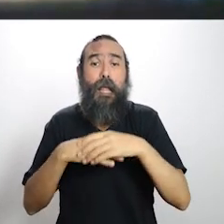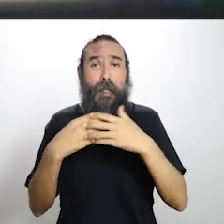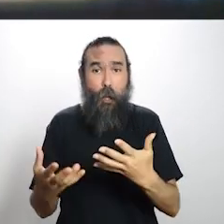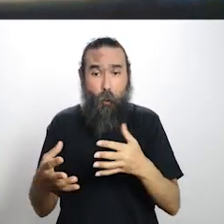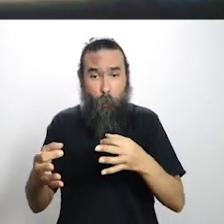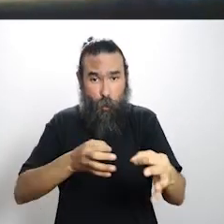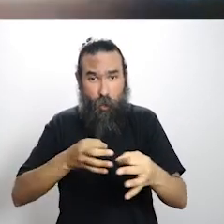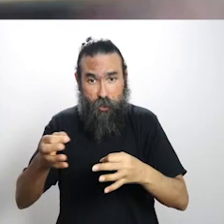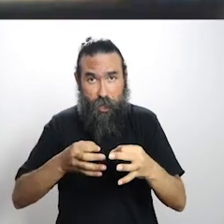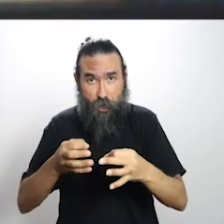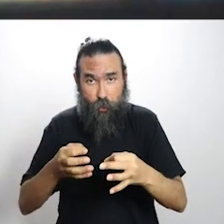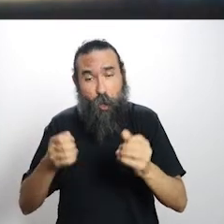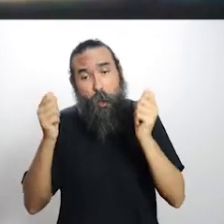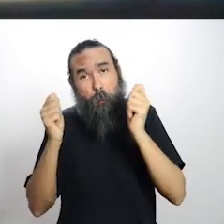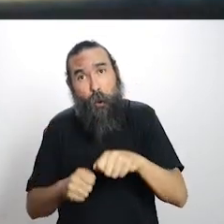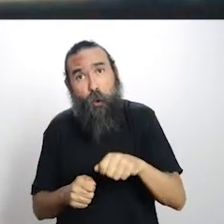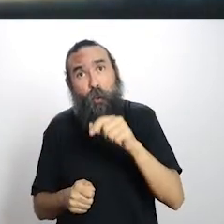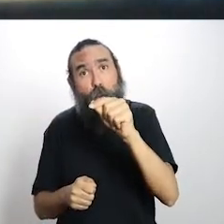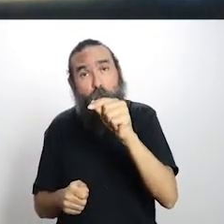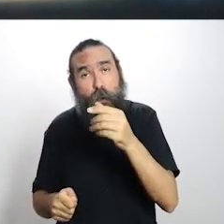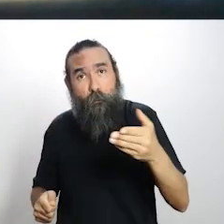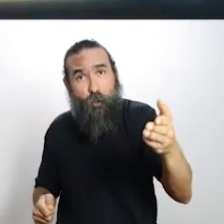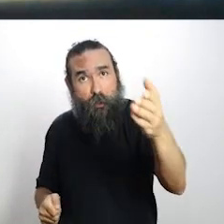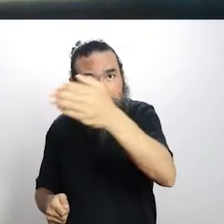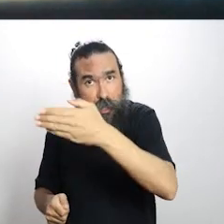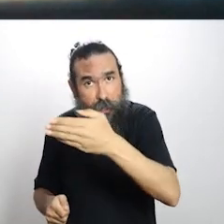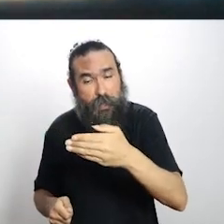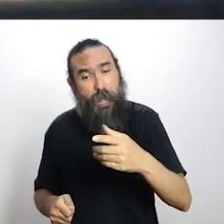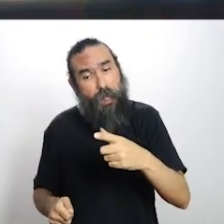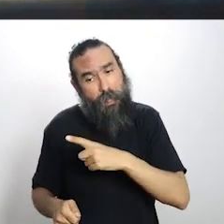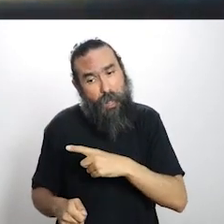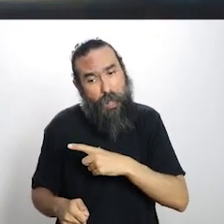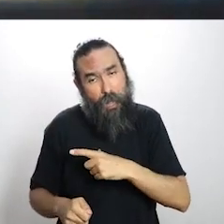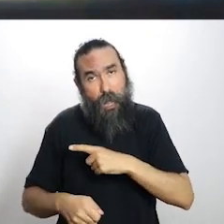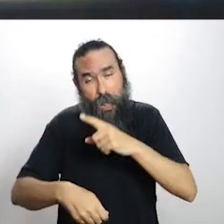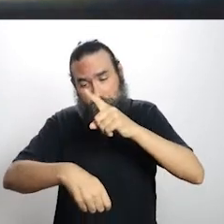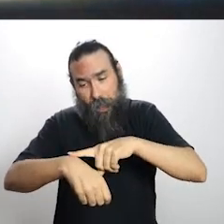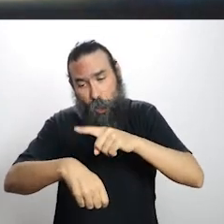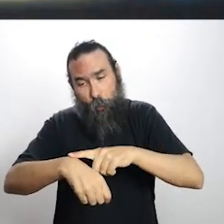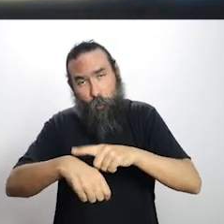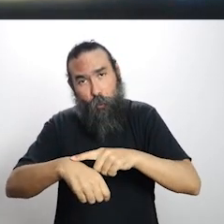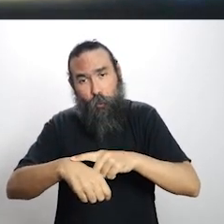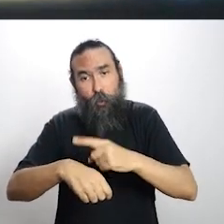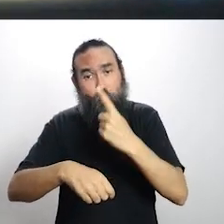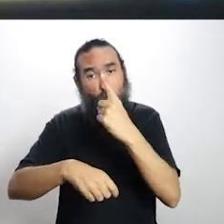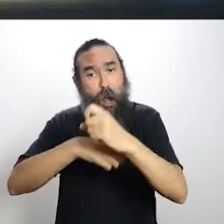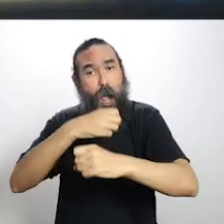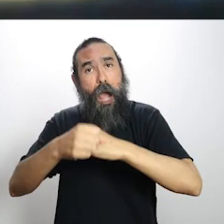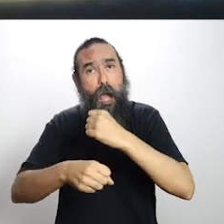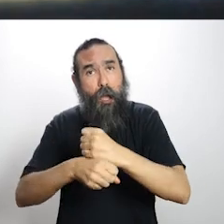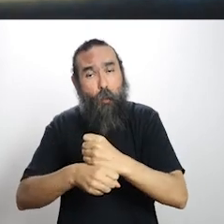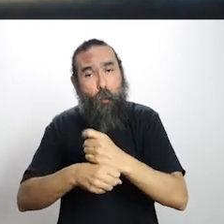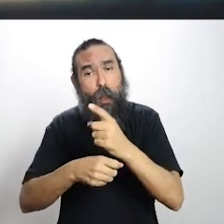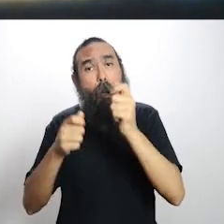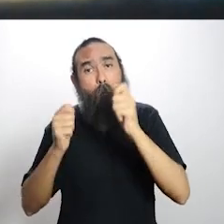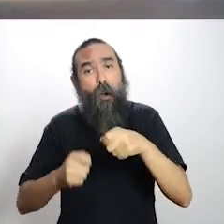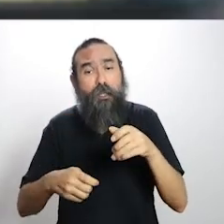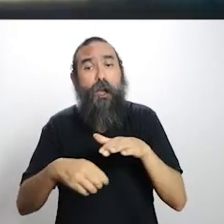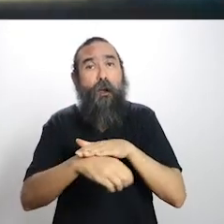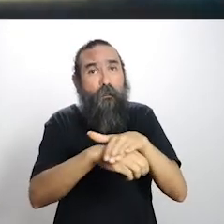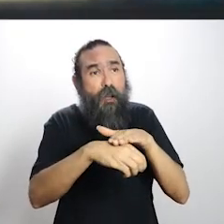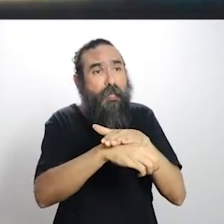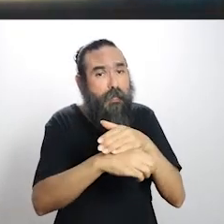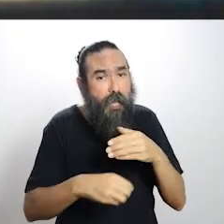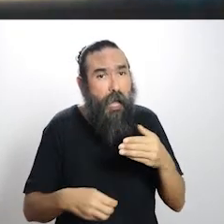que você tenha um prazo de 12 meses para você, inclusive, conversar com o seu patrocinador e você combinar com ele e